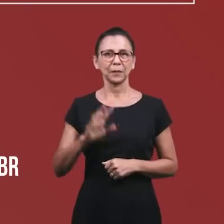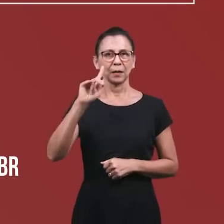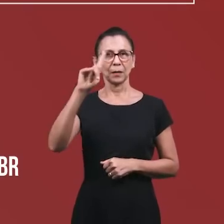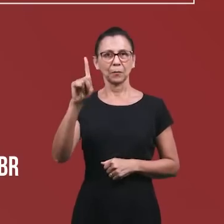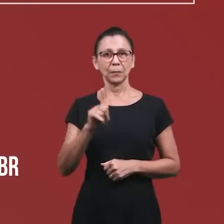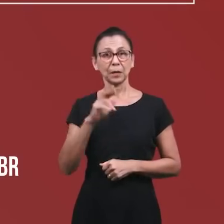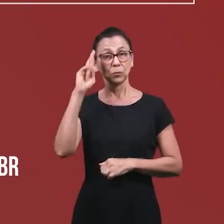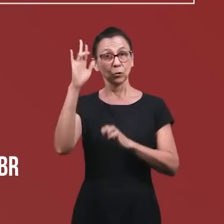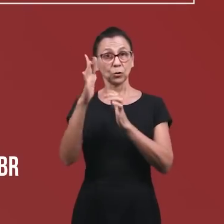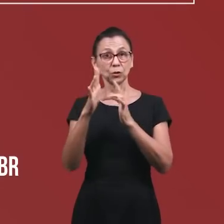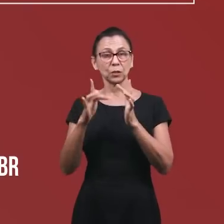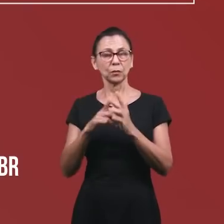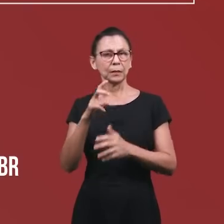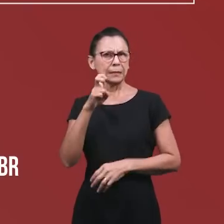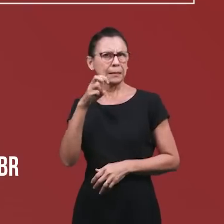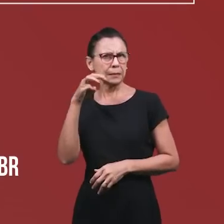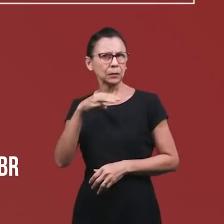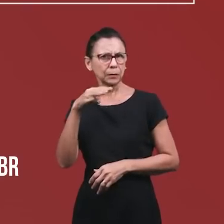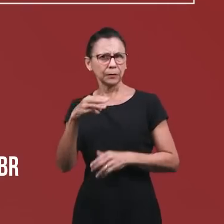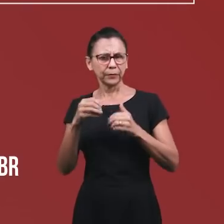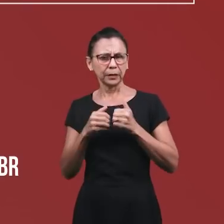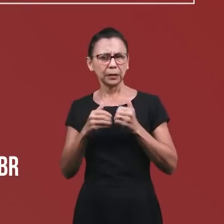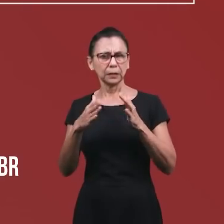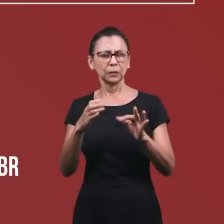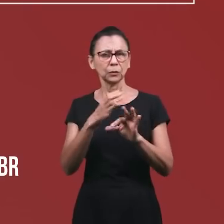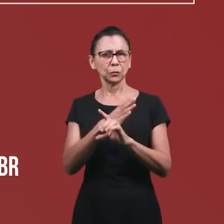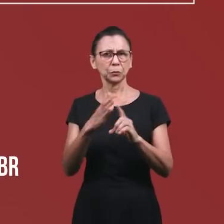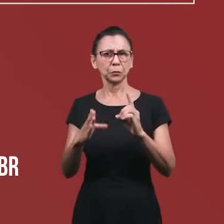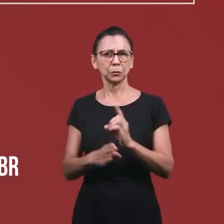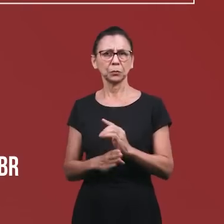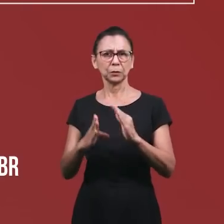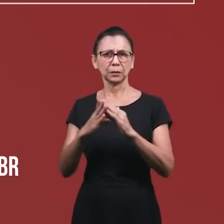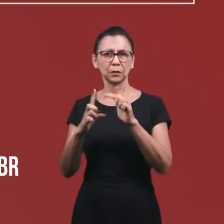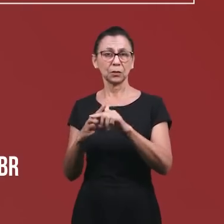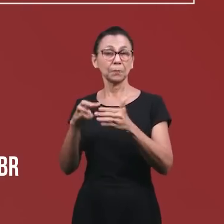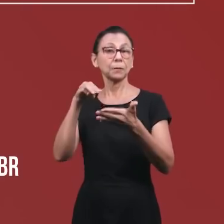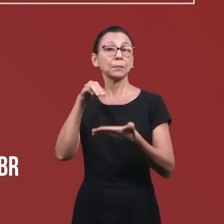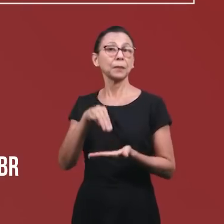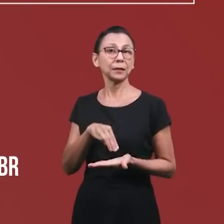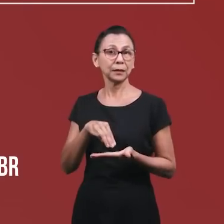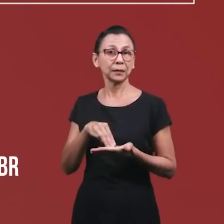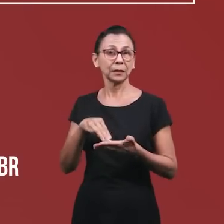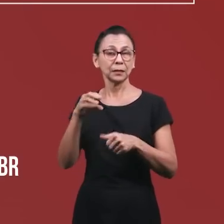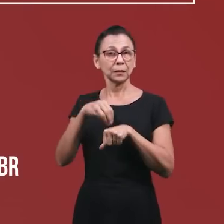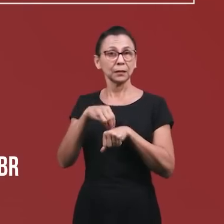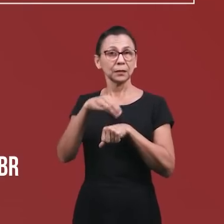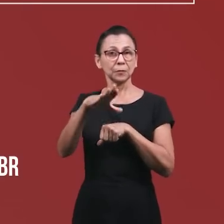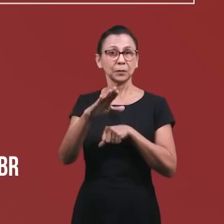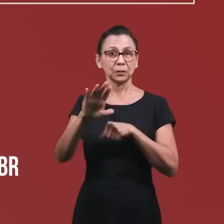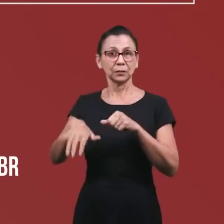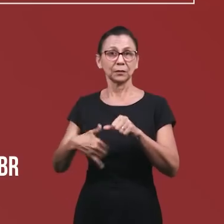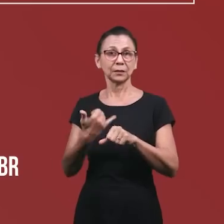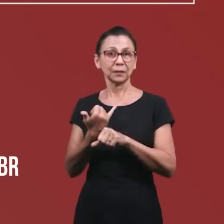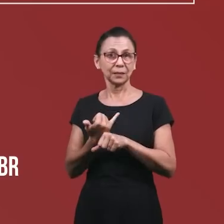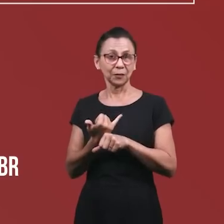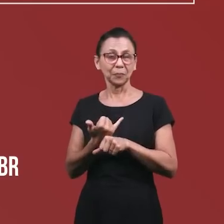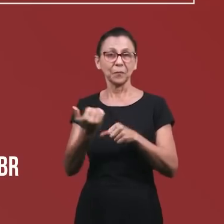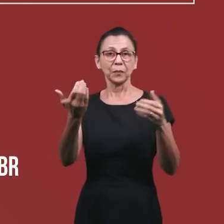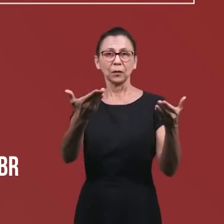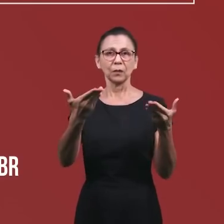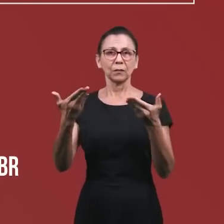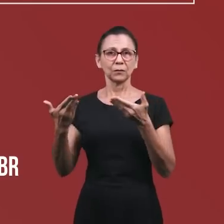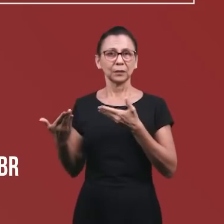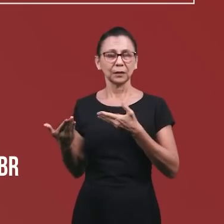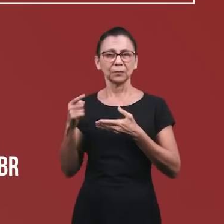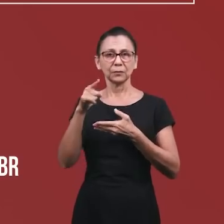A paz do Senhor Jesus. Dentro de 5 minutos, daremos início a um culto da Igreja Cristã Maranata, transmitido